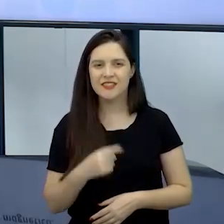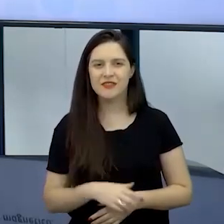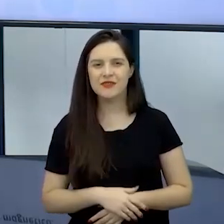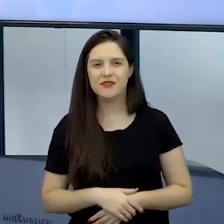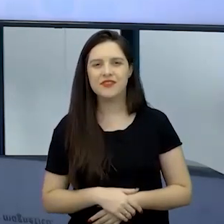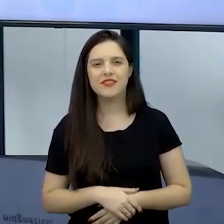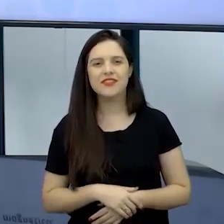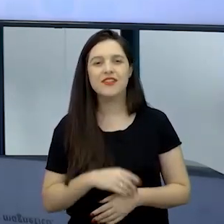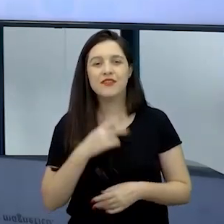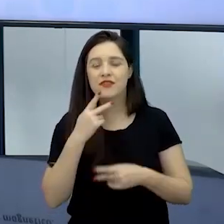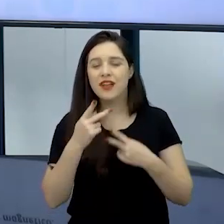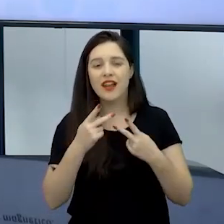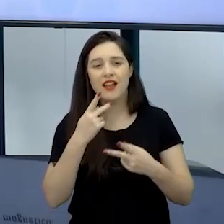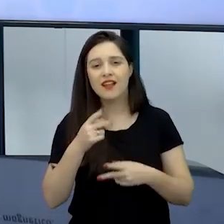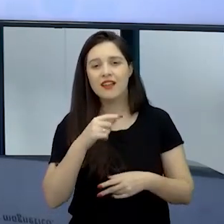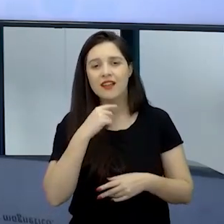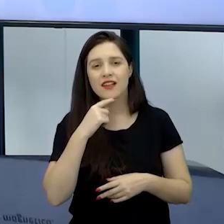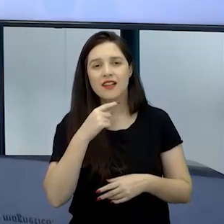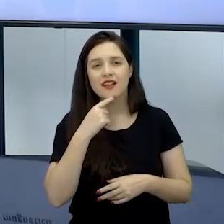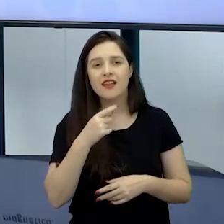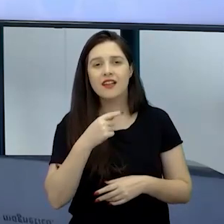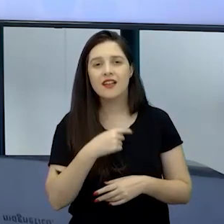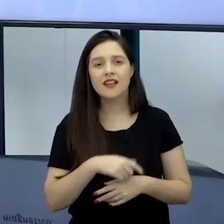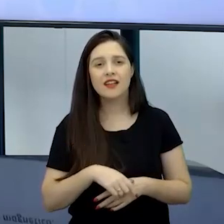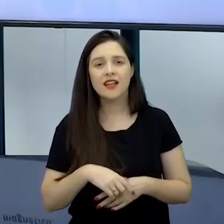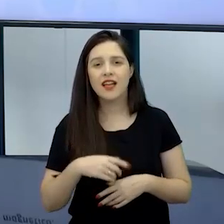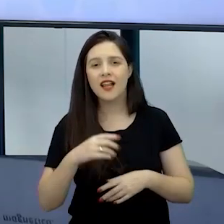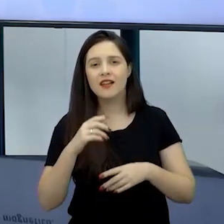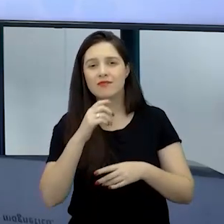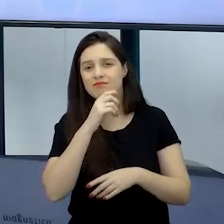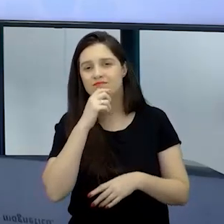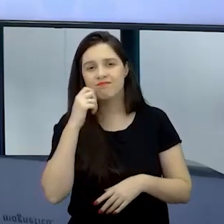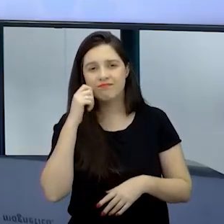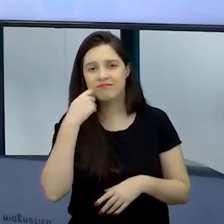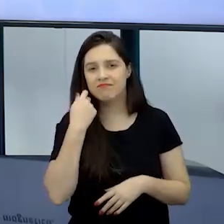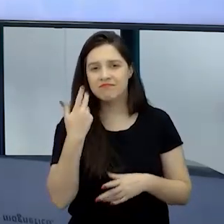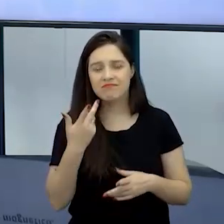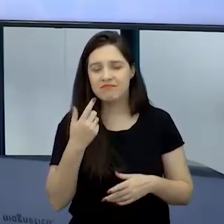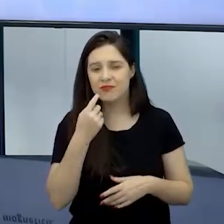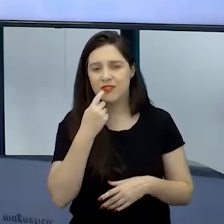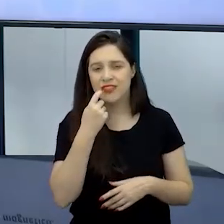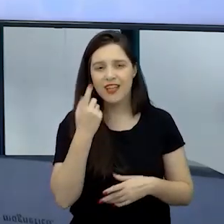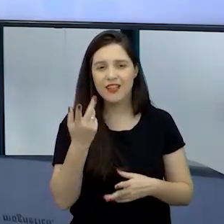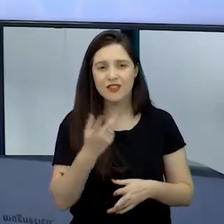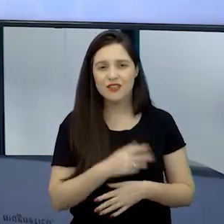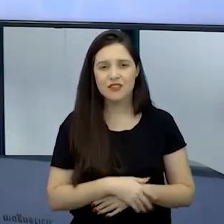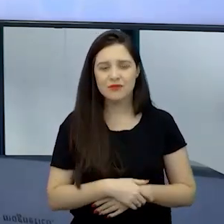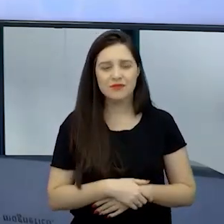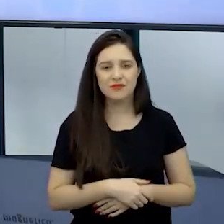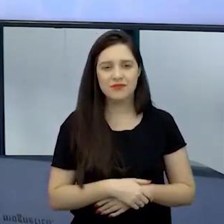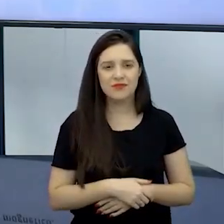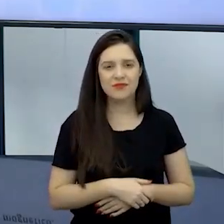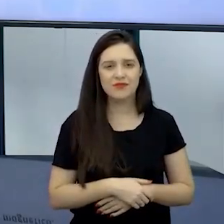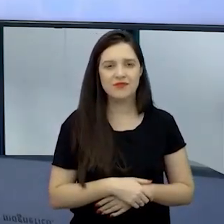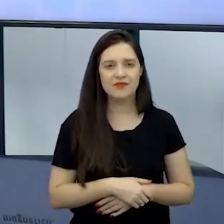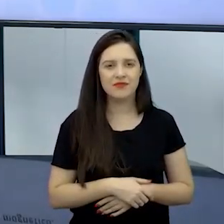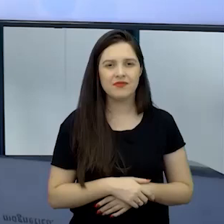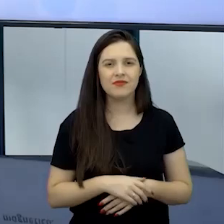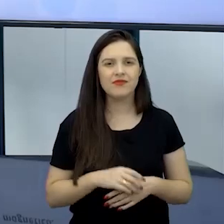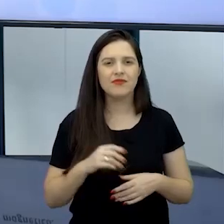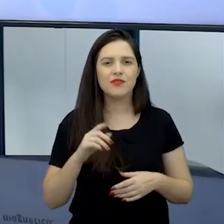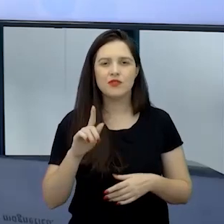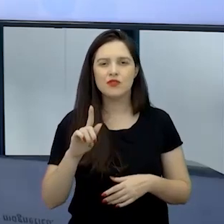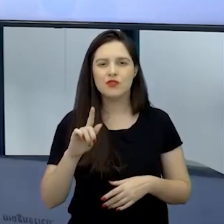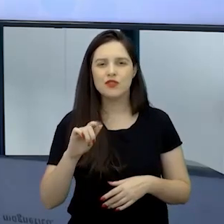não tá conseguindo falar. Porque ela fez algum negócio no dente, passou, né, alguma coisa no dente. Aí ela falou que, professor Giba,